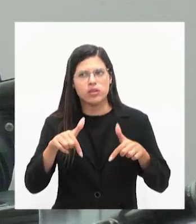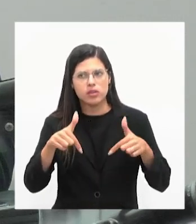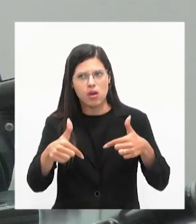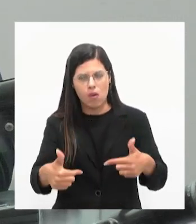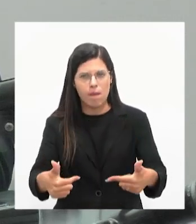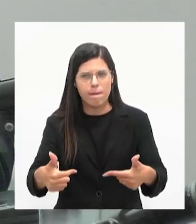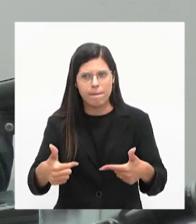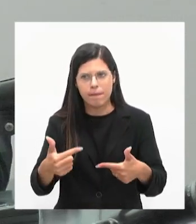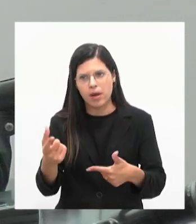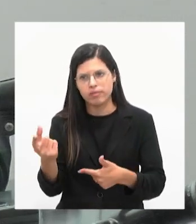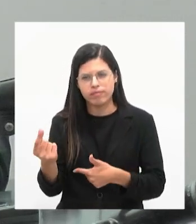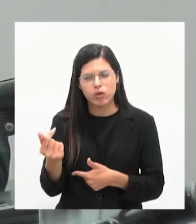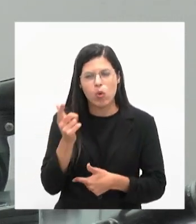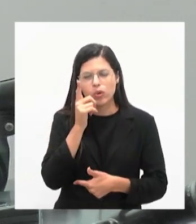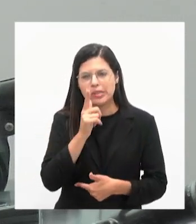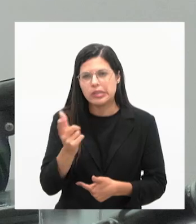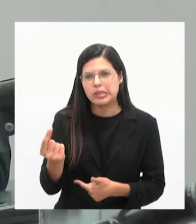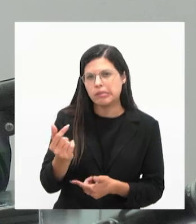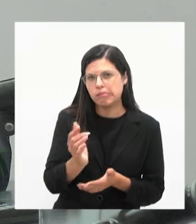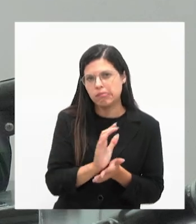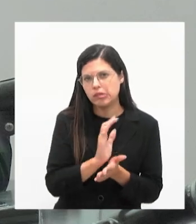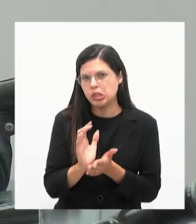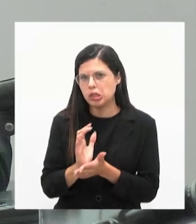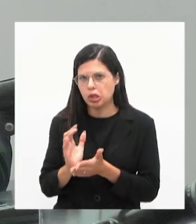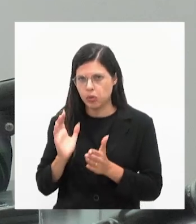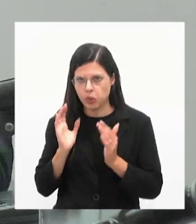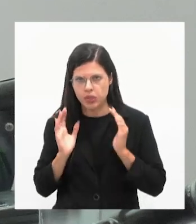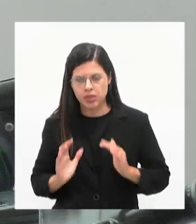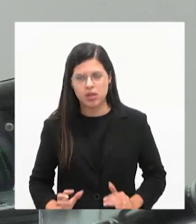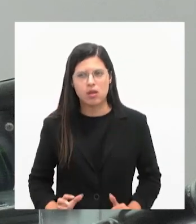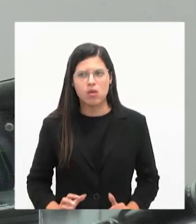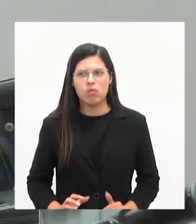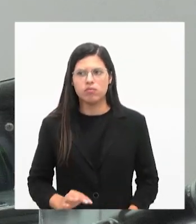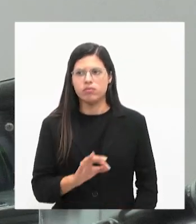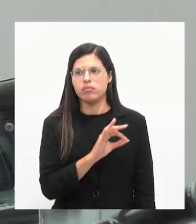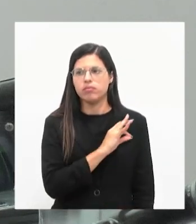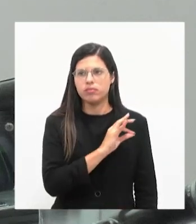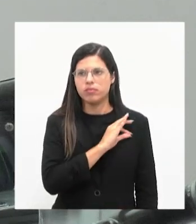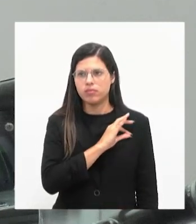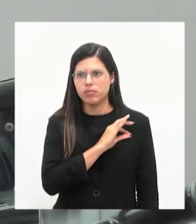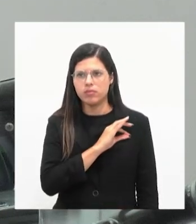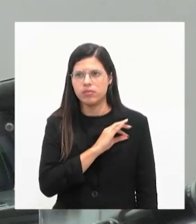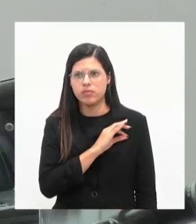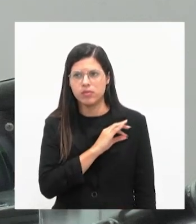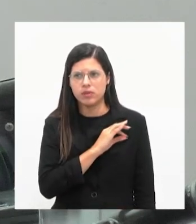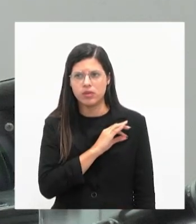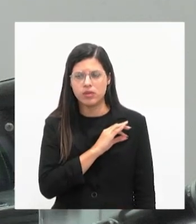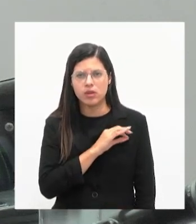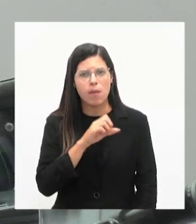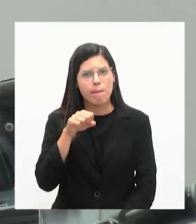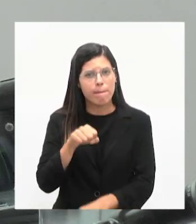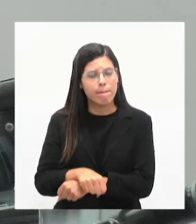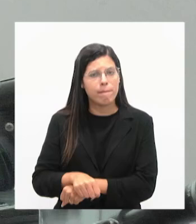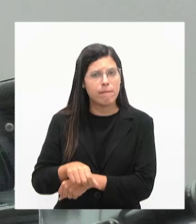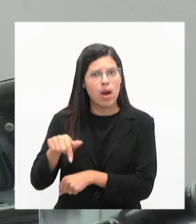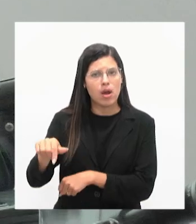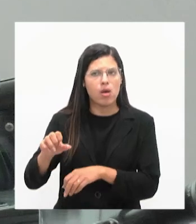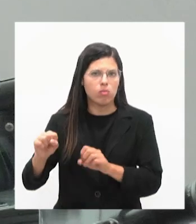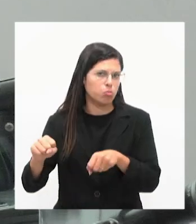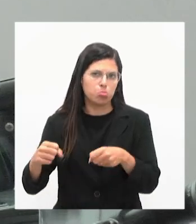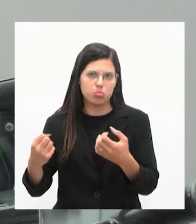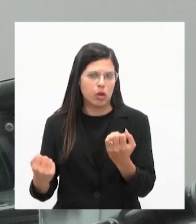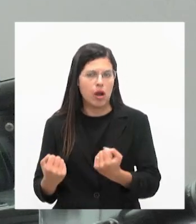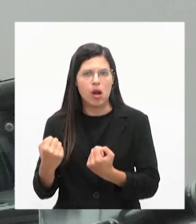coisa do cidadão, obter uma vantagem ilícita. Então, o mal policial está ali, para o cidadão na ponta, arruma